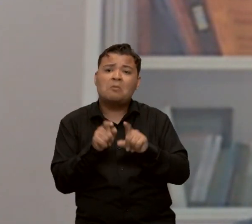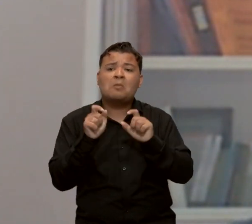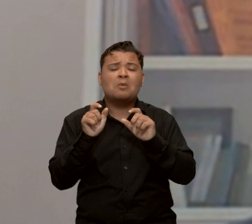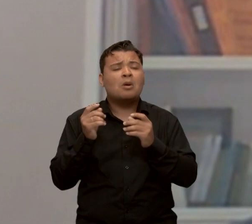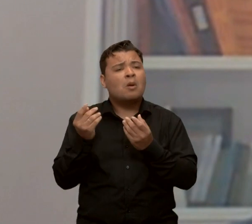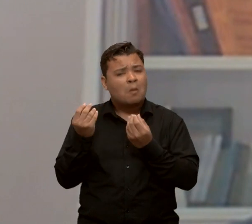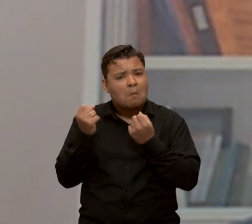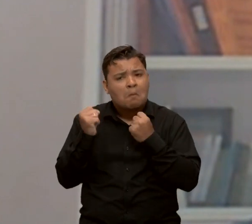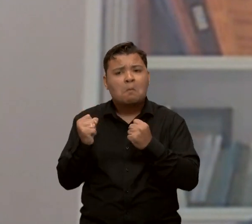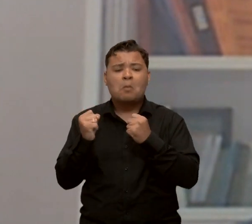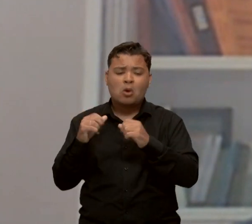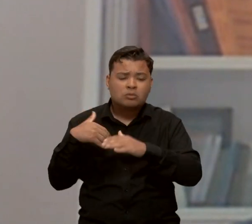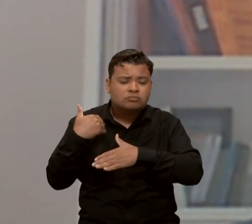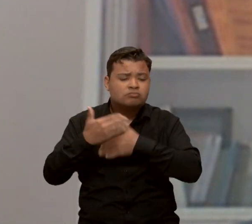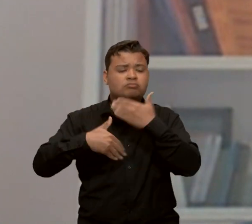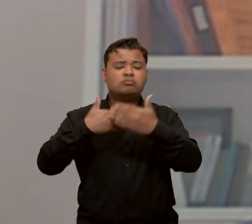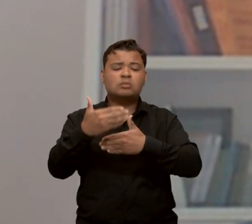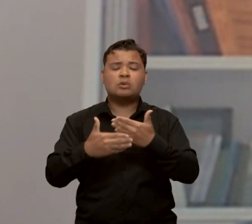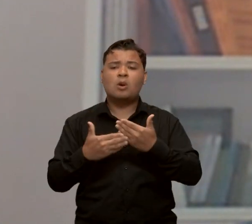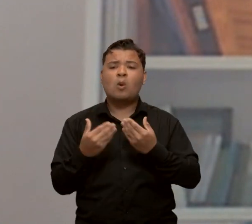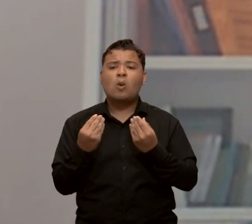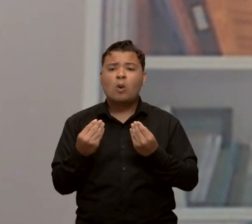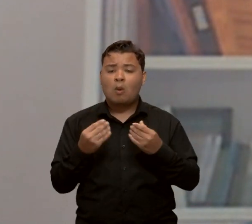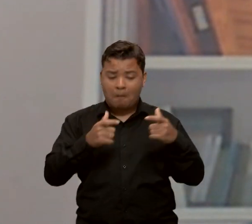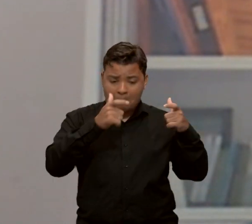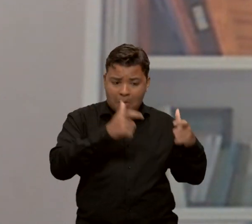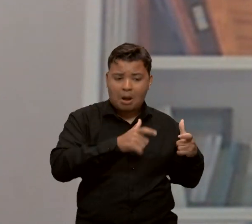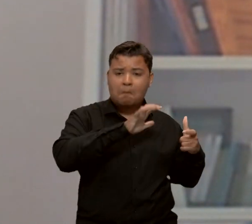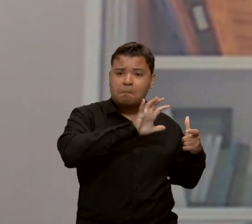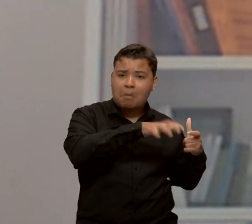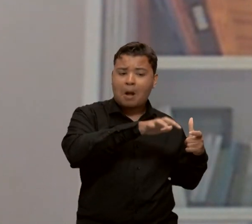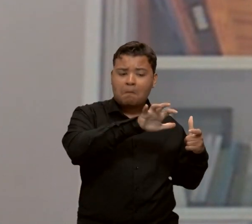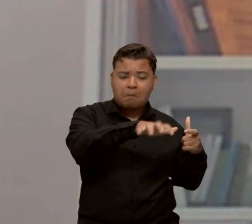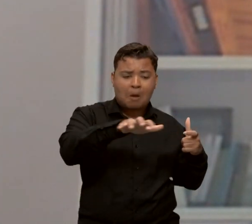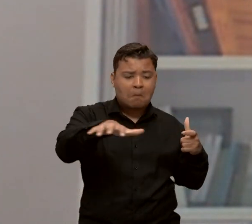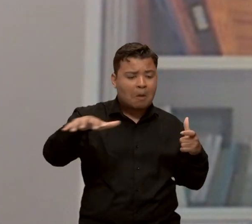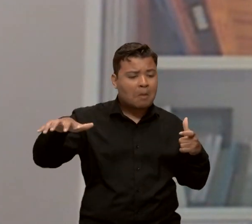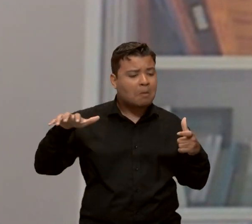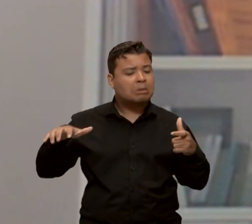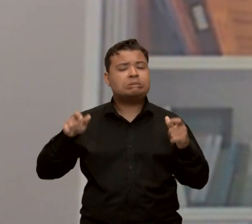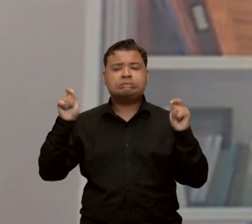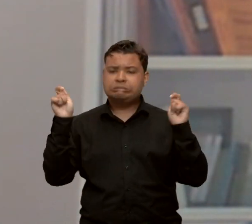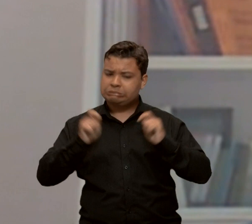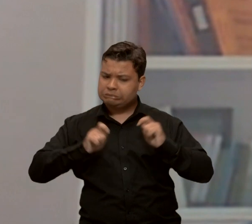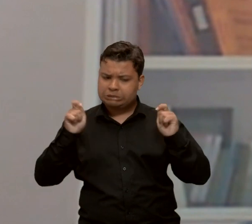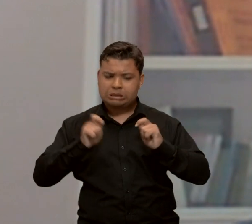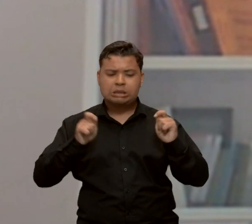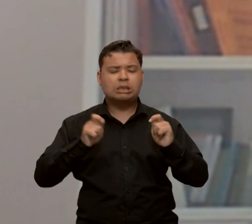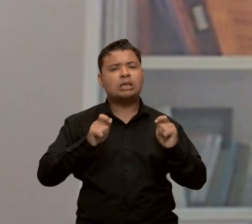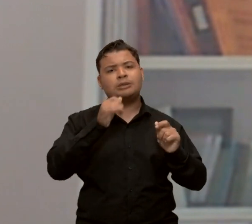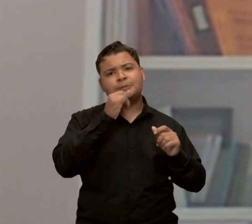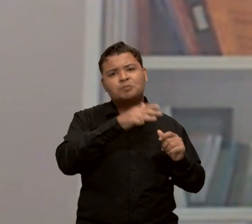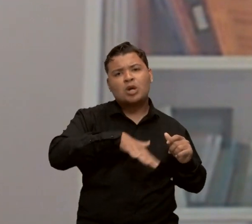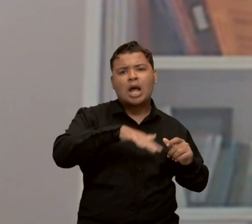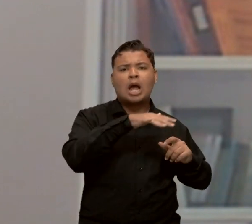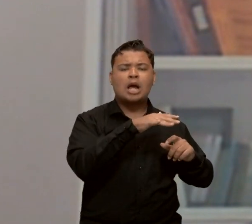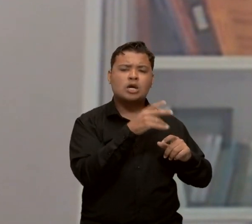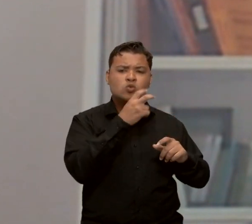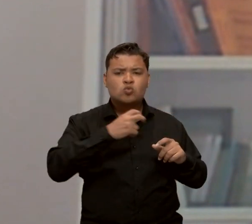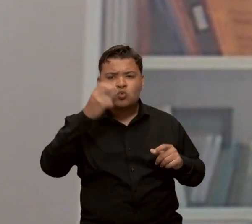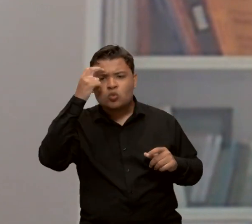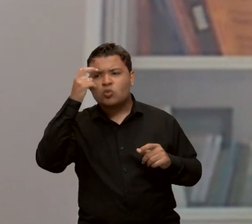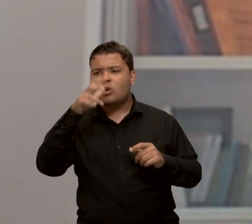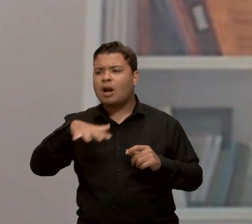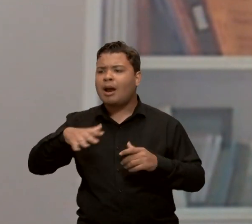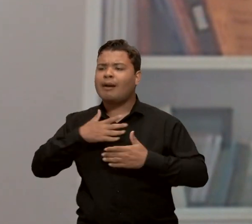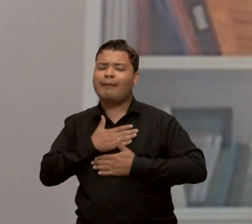acontecer e se desenvolver em qualquer setor da economia, em qualquer setor da cultura, do lazer,